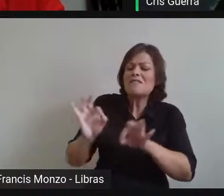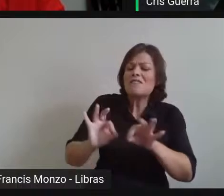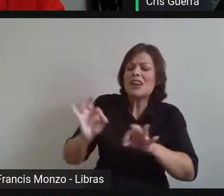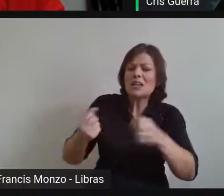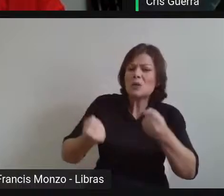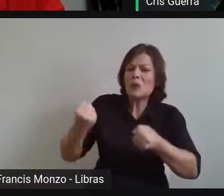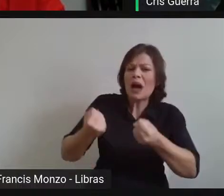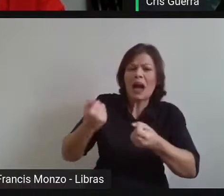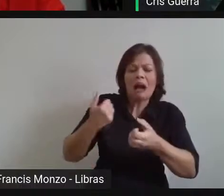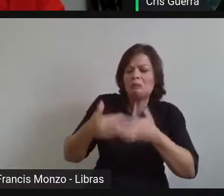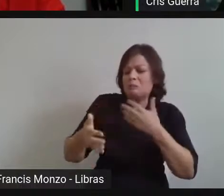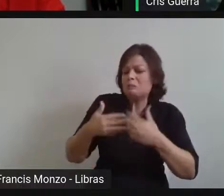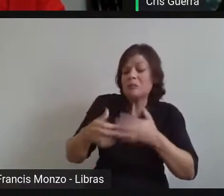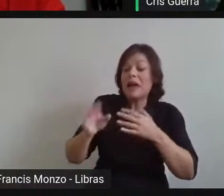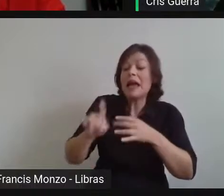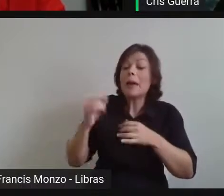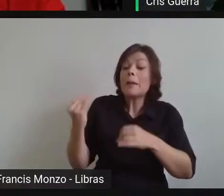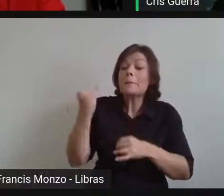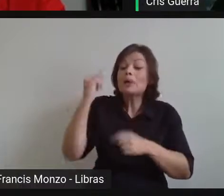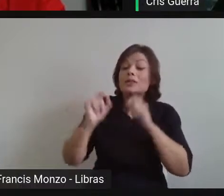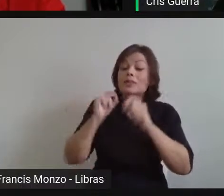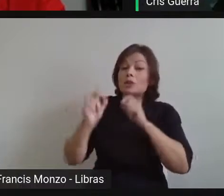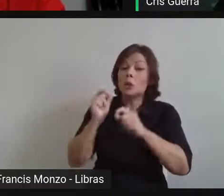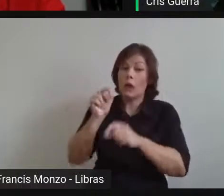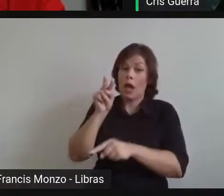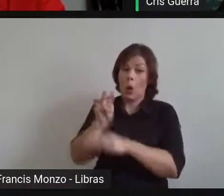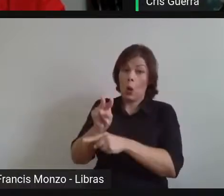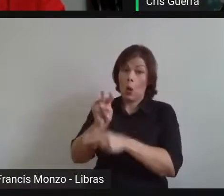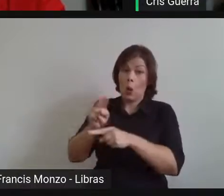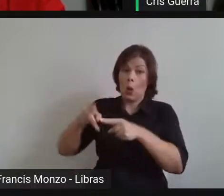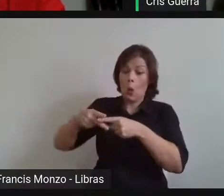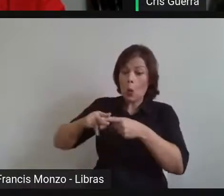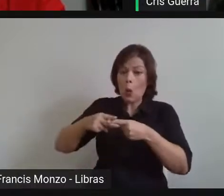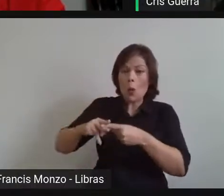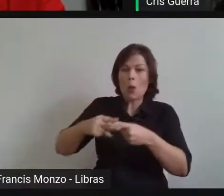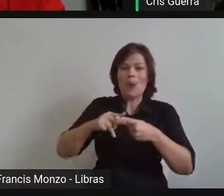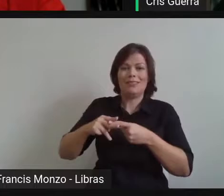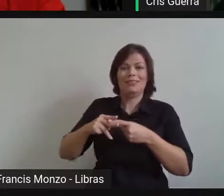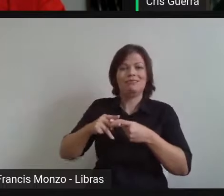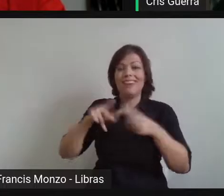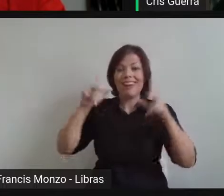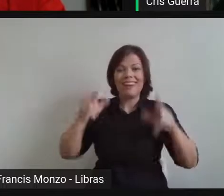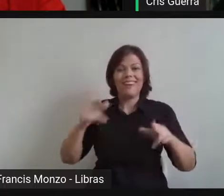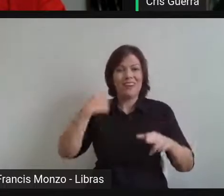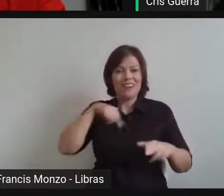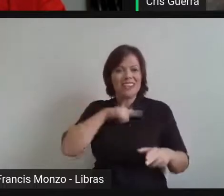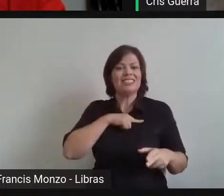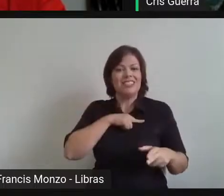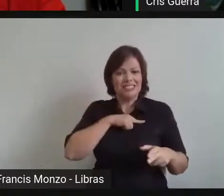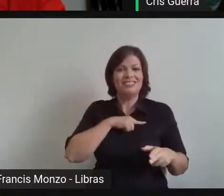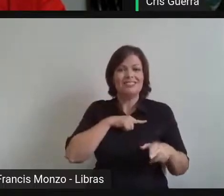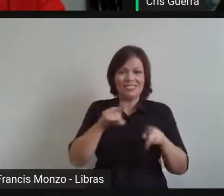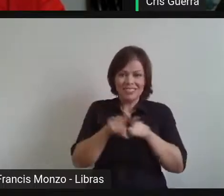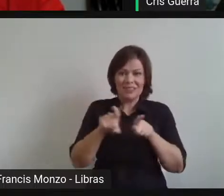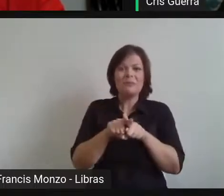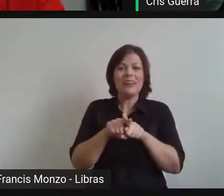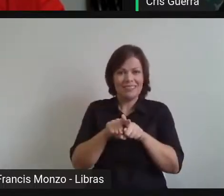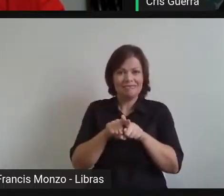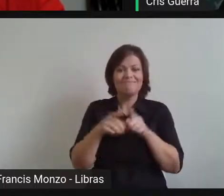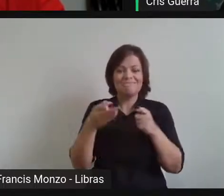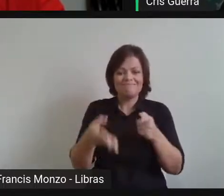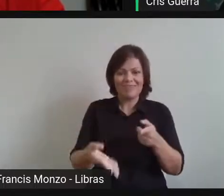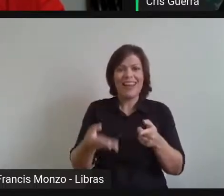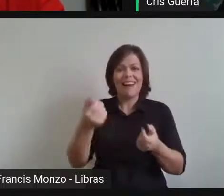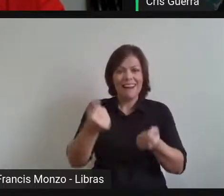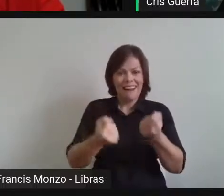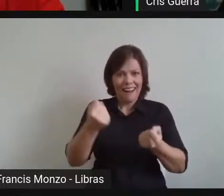assim, eu acho que a gente tem que olhar para nós como clássicos, né? Assim, o Fusca é um clássico, é uma coisa que você olha e